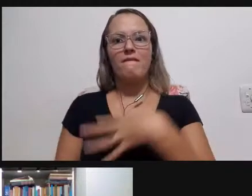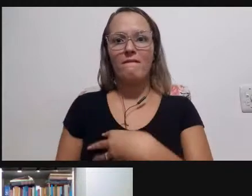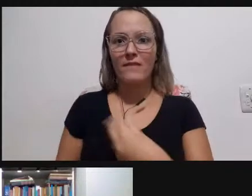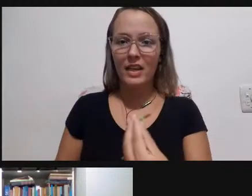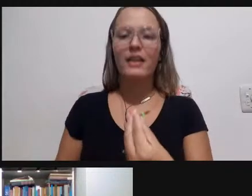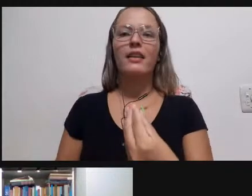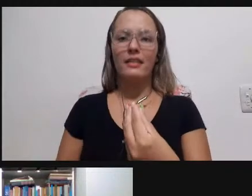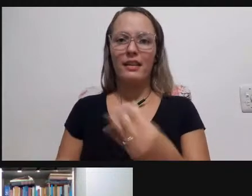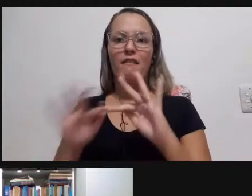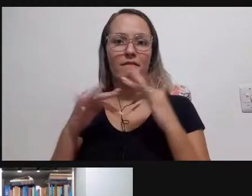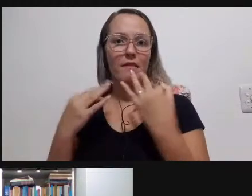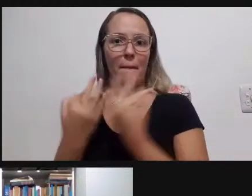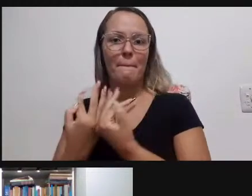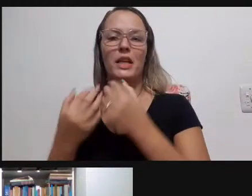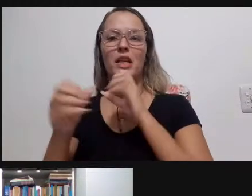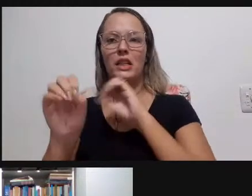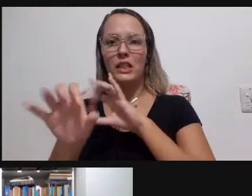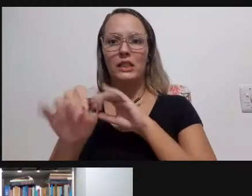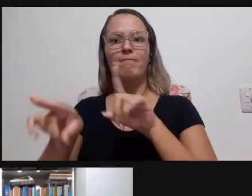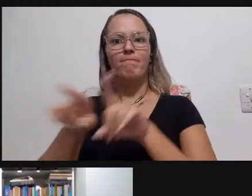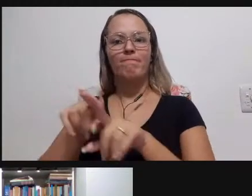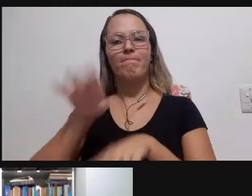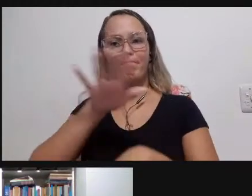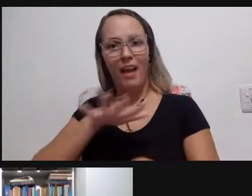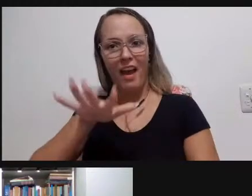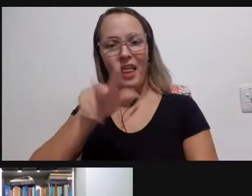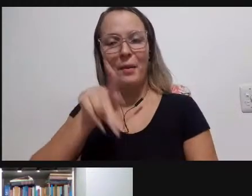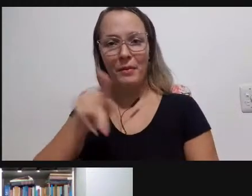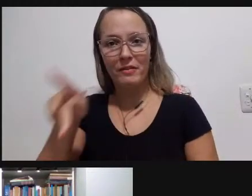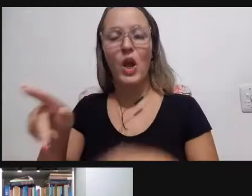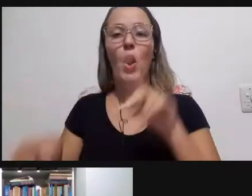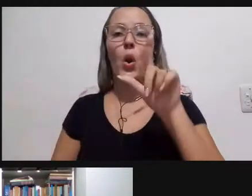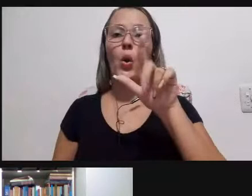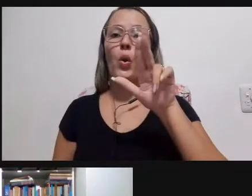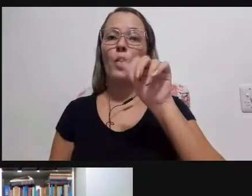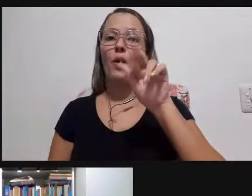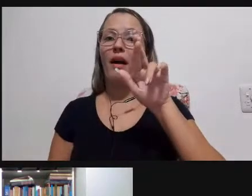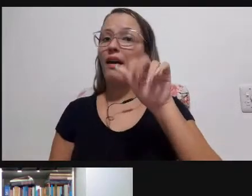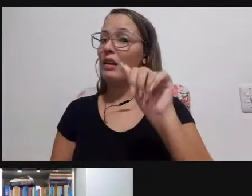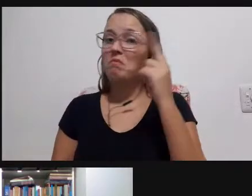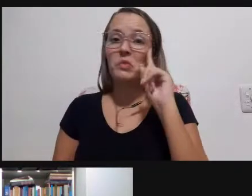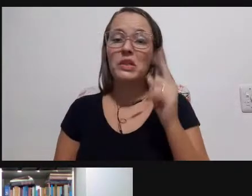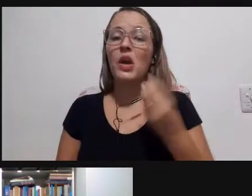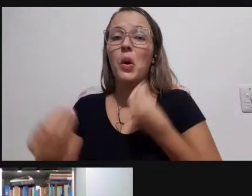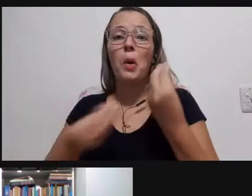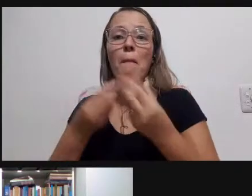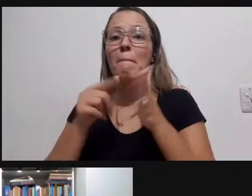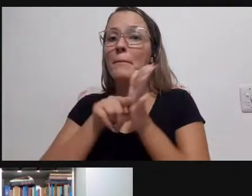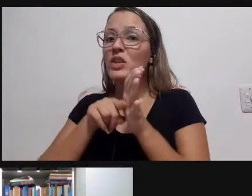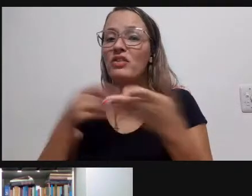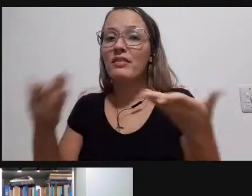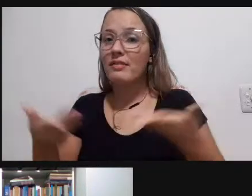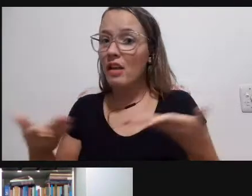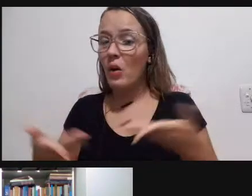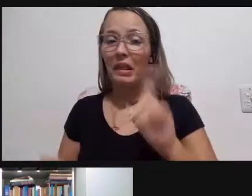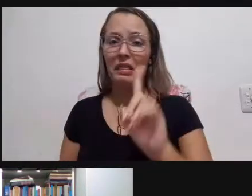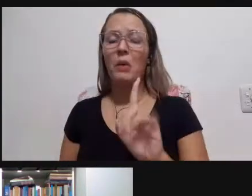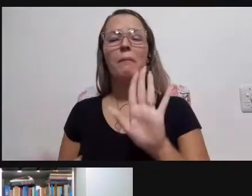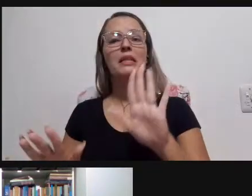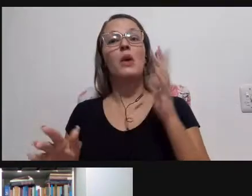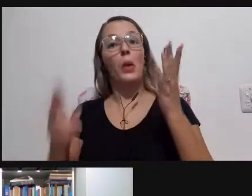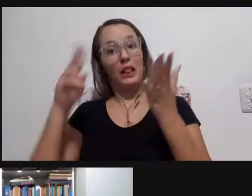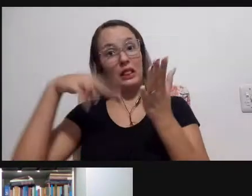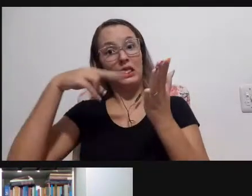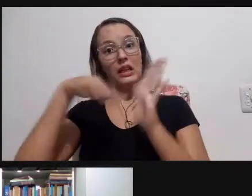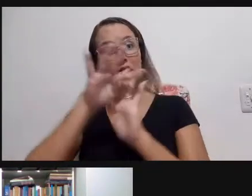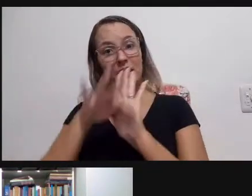e aí tem o papel das mulheres. A Luara, eu não sei como é que está a pesquisa dela atual, mas quando eu li um texto maravilhoso dela de 2019,